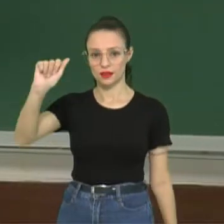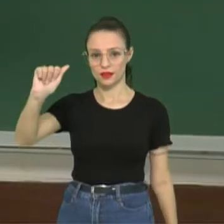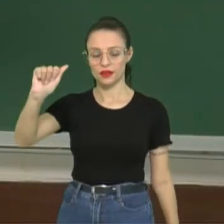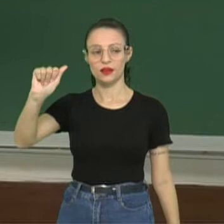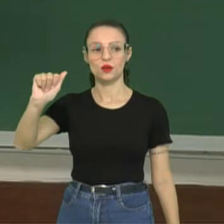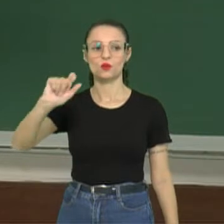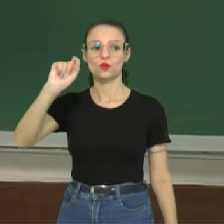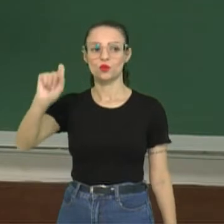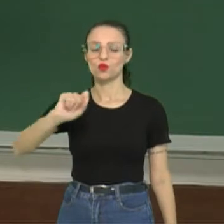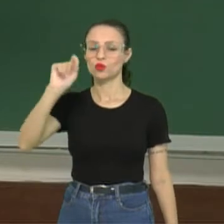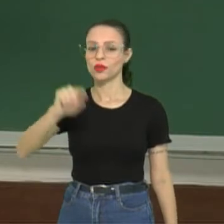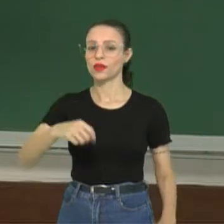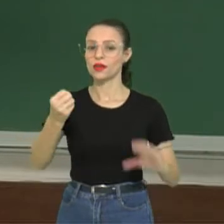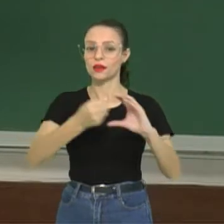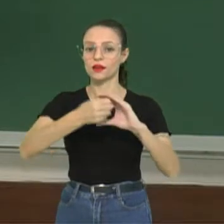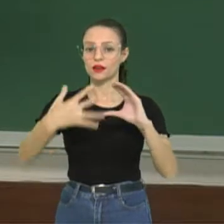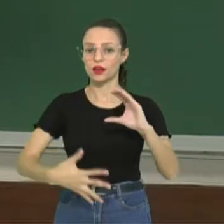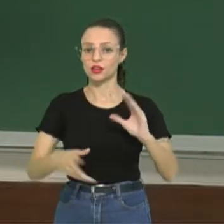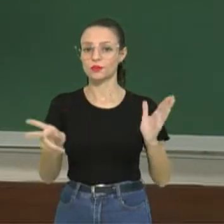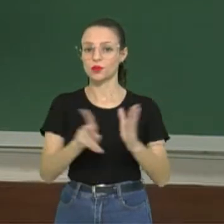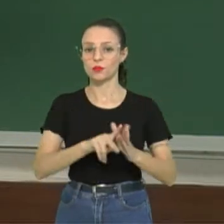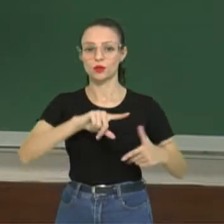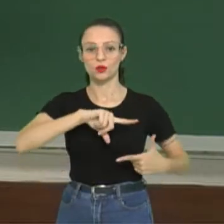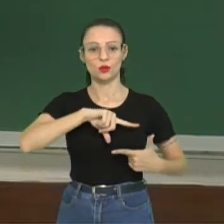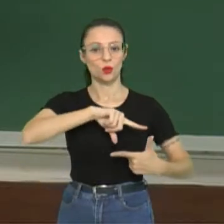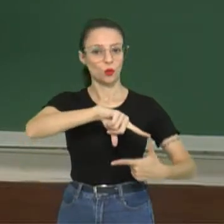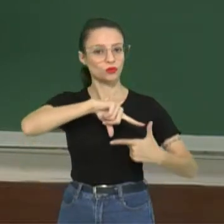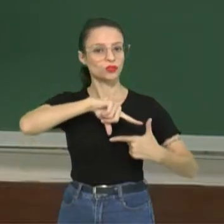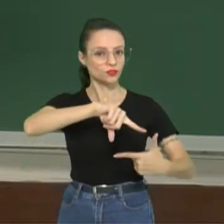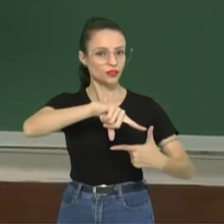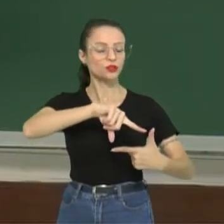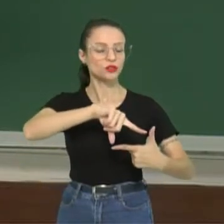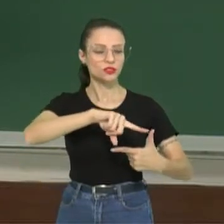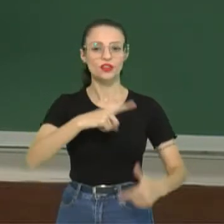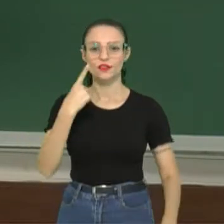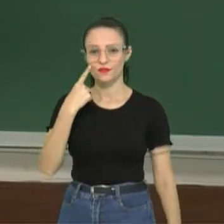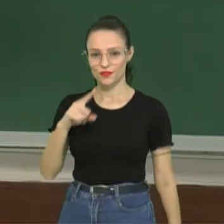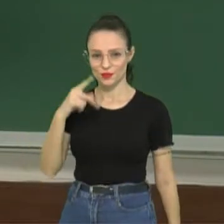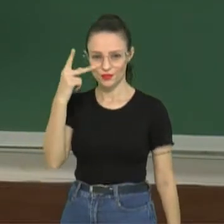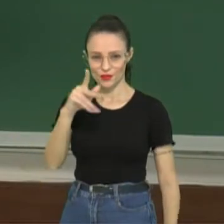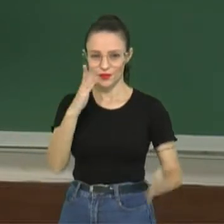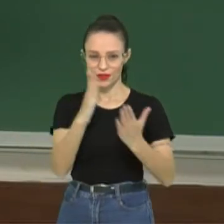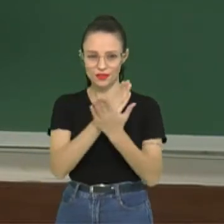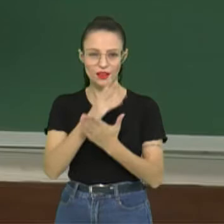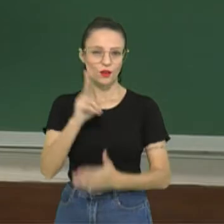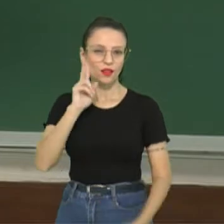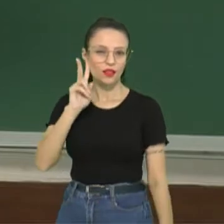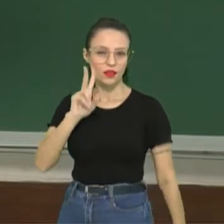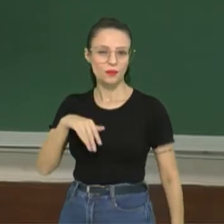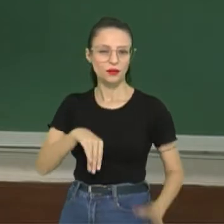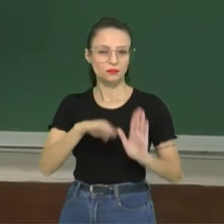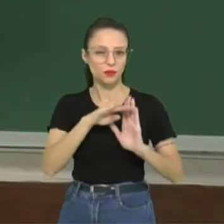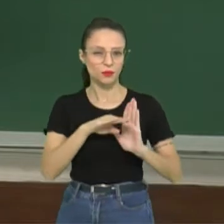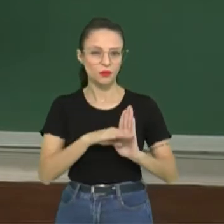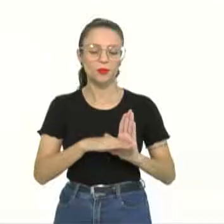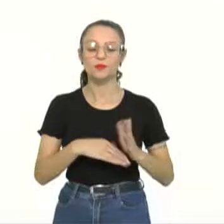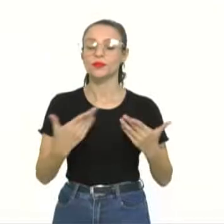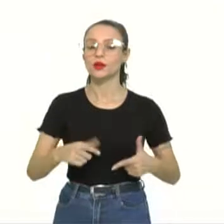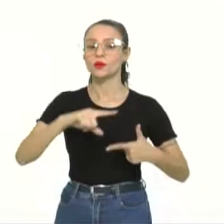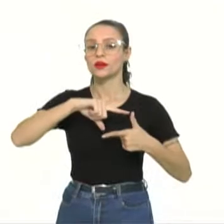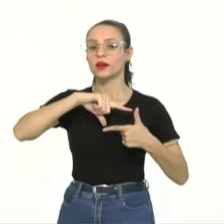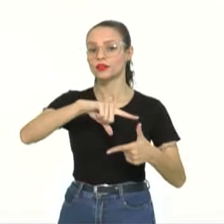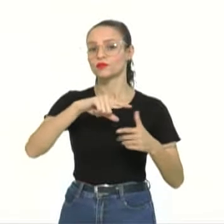a gente tem aí características do conservadorismo o viram lá no caderno relembraram as anotações